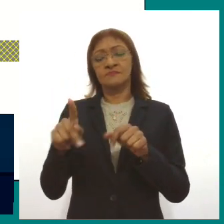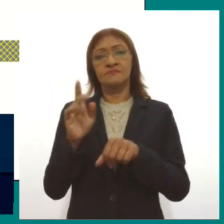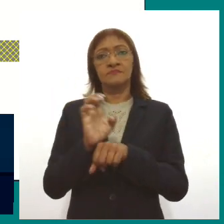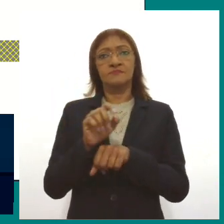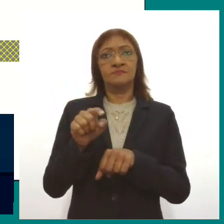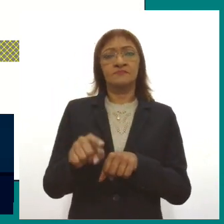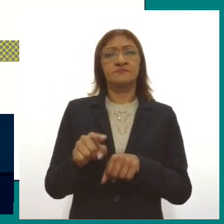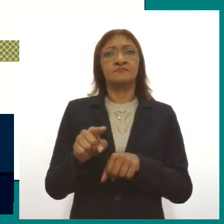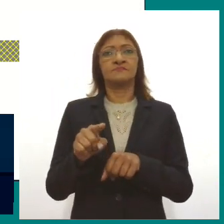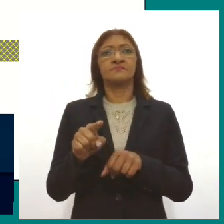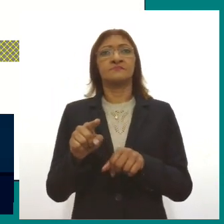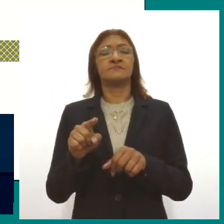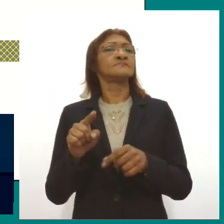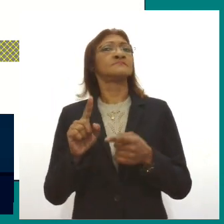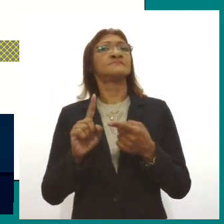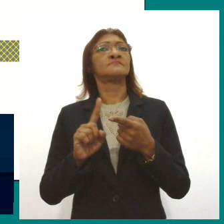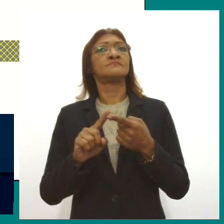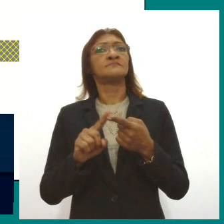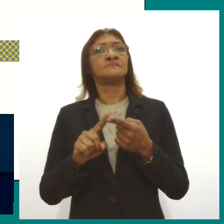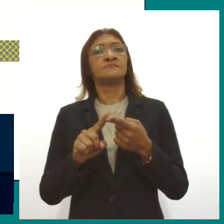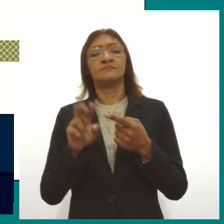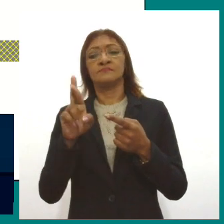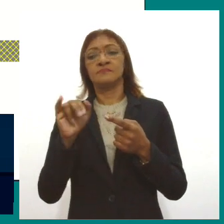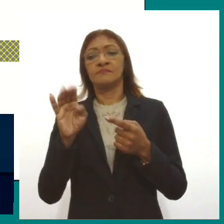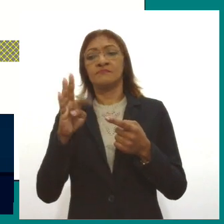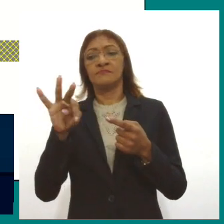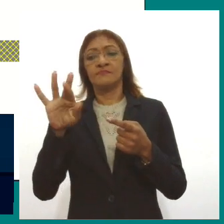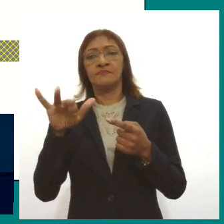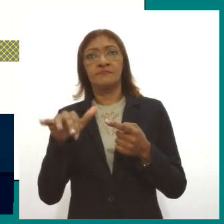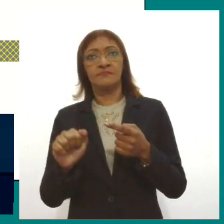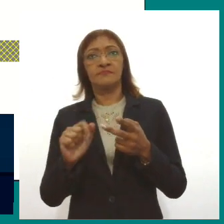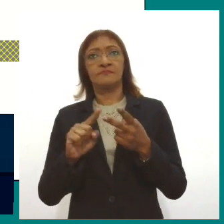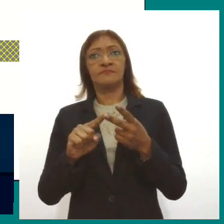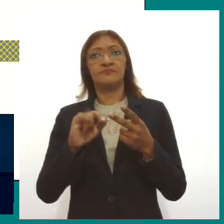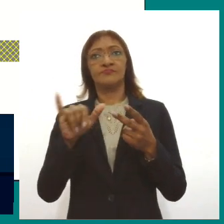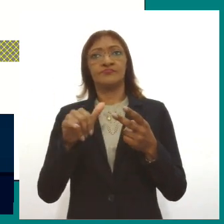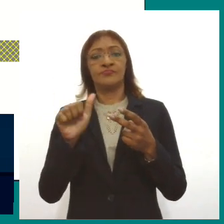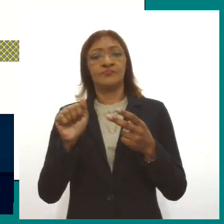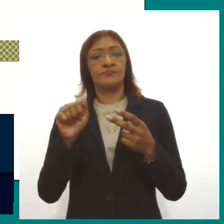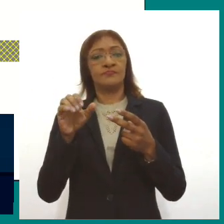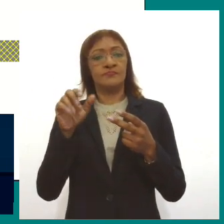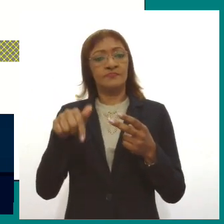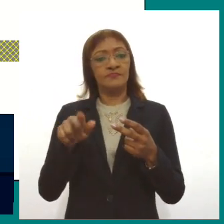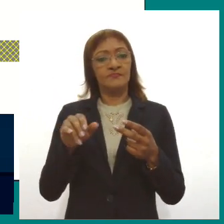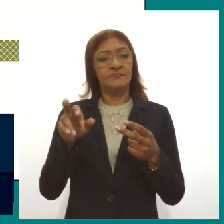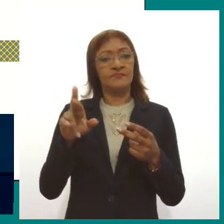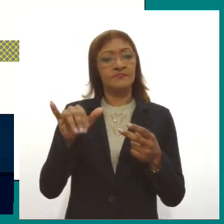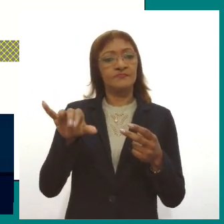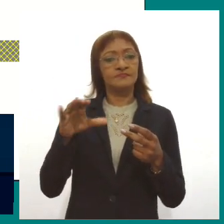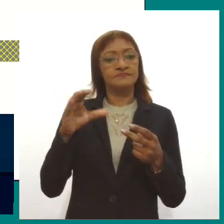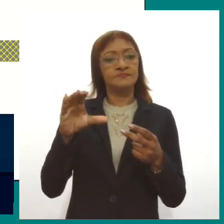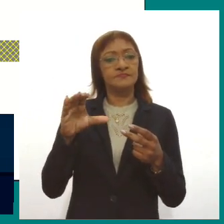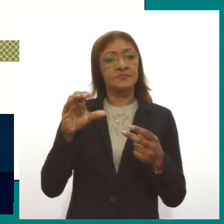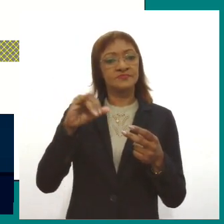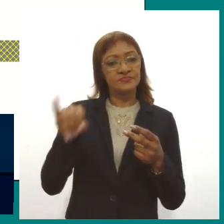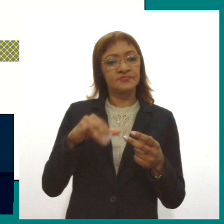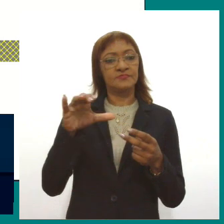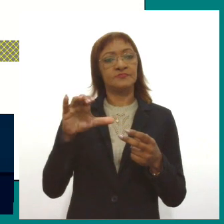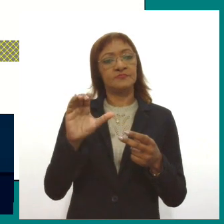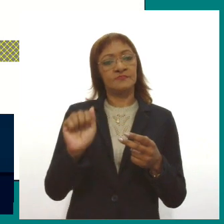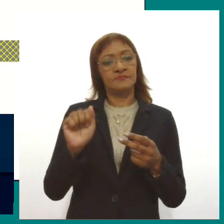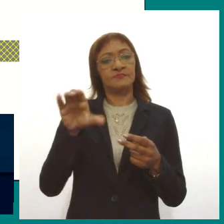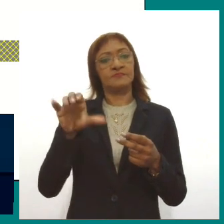exemplo Jacarecica 1 e Poção da Ribeira, né? Foram investidos quase cerca de 15 milhões de reais e também